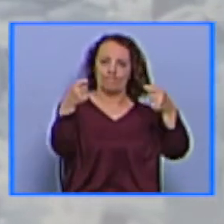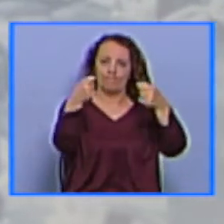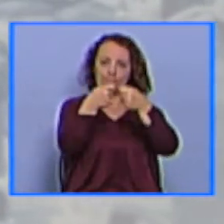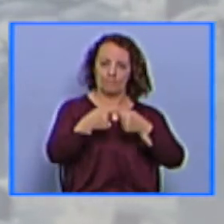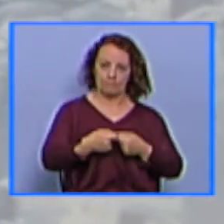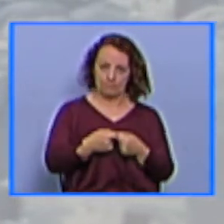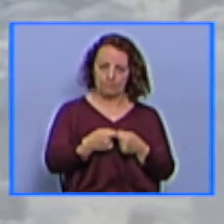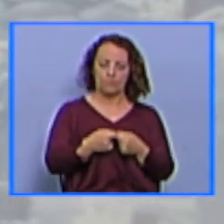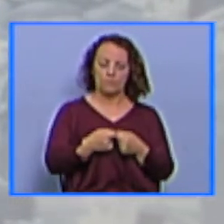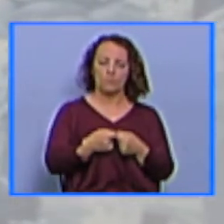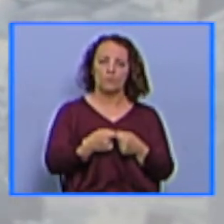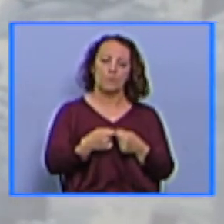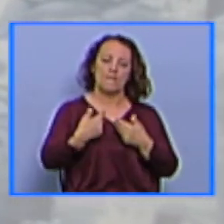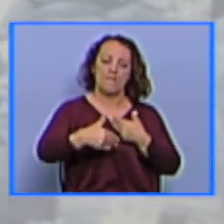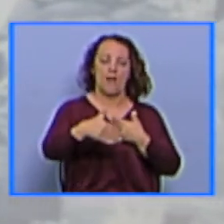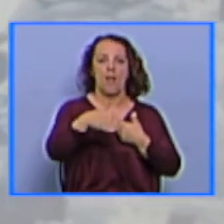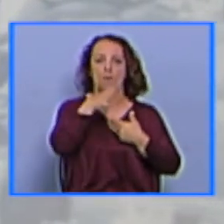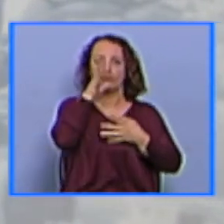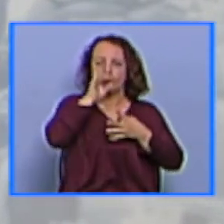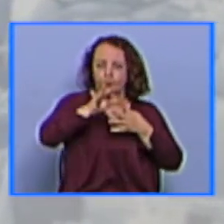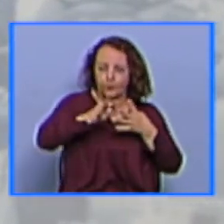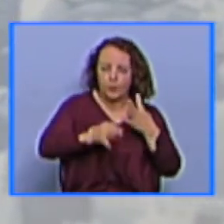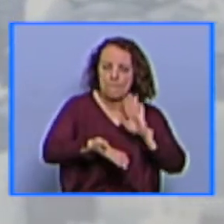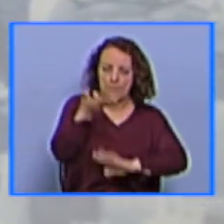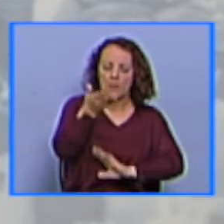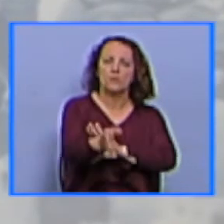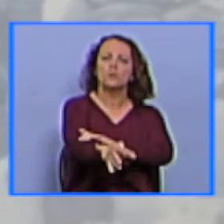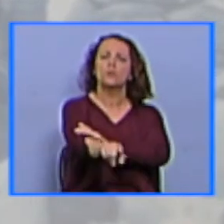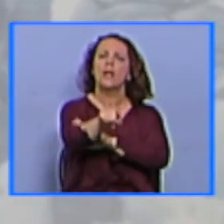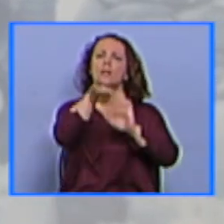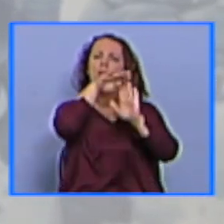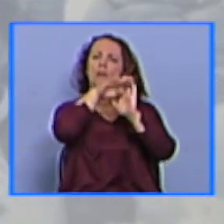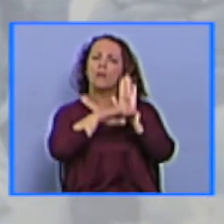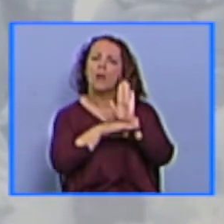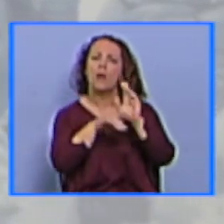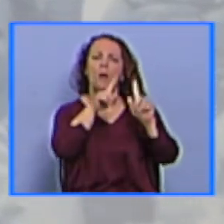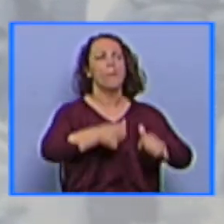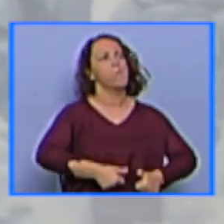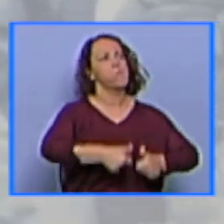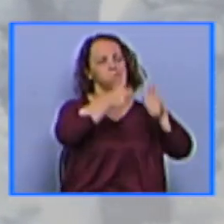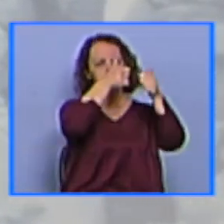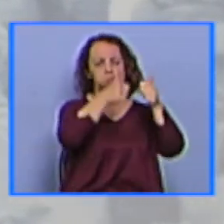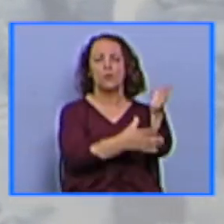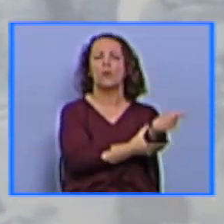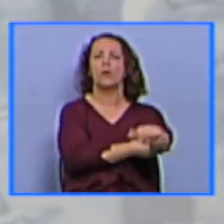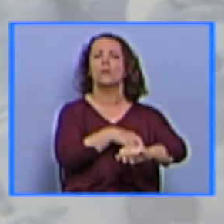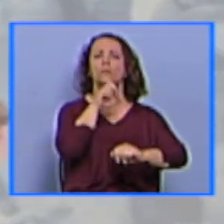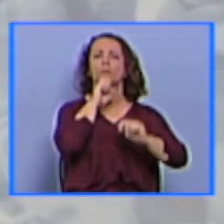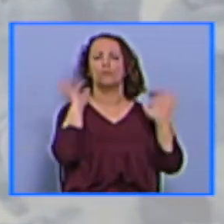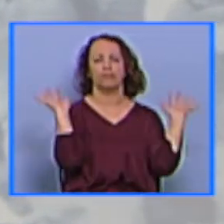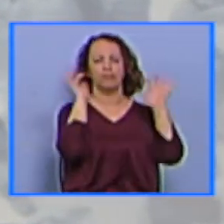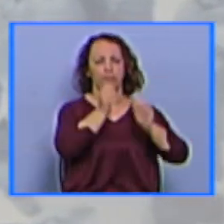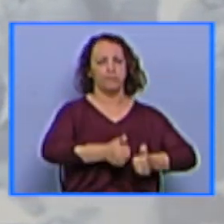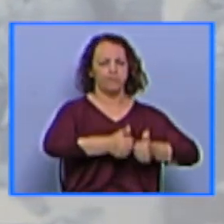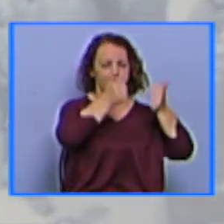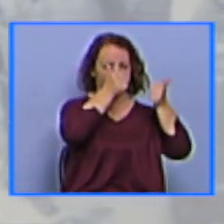que agora serão então mais precisas. Estas disposições são disposições da Conferência Episcopal, com ouvido também,